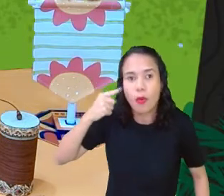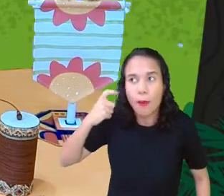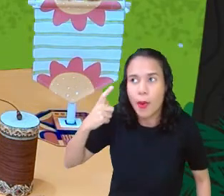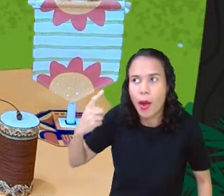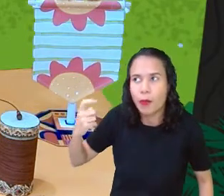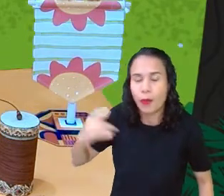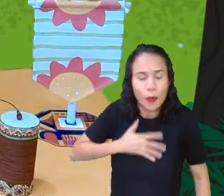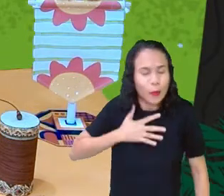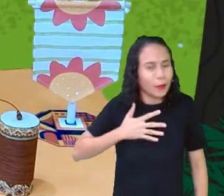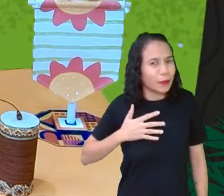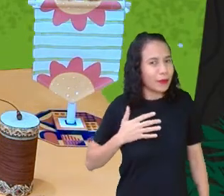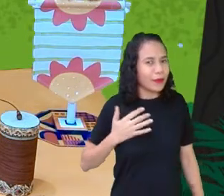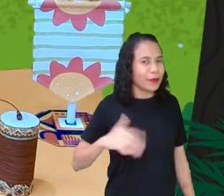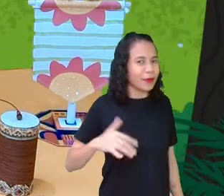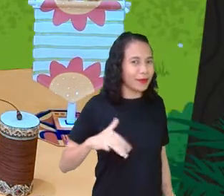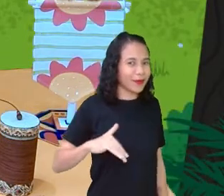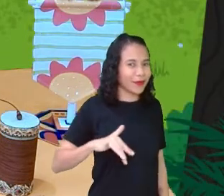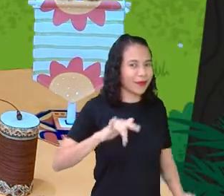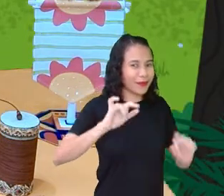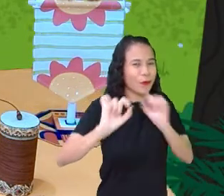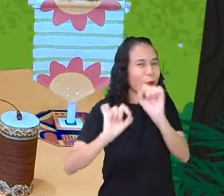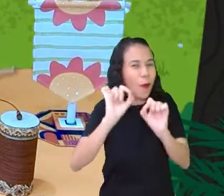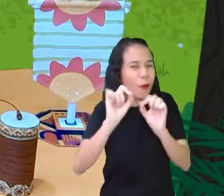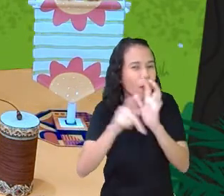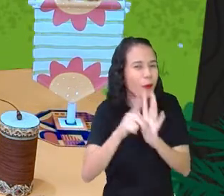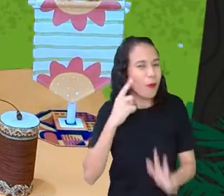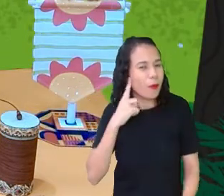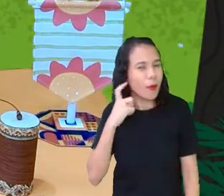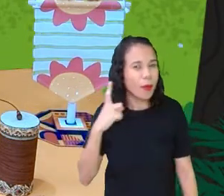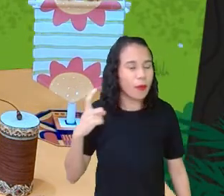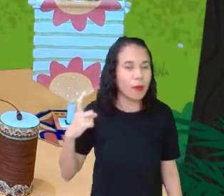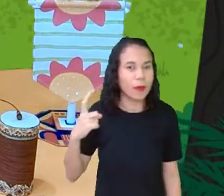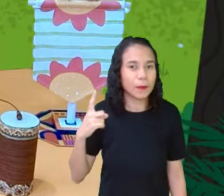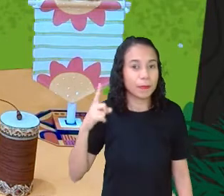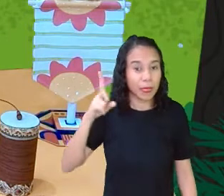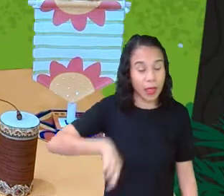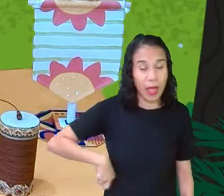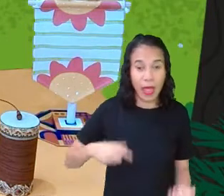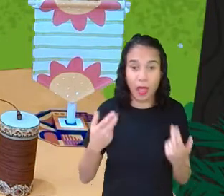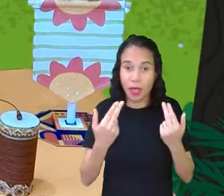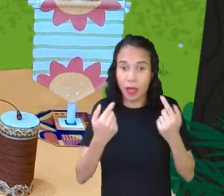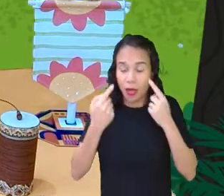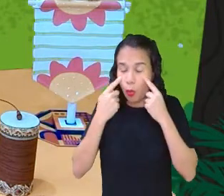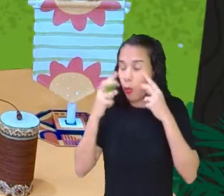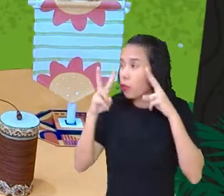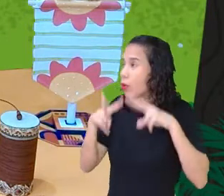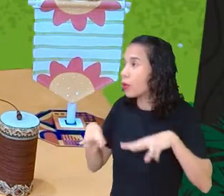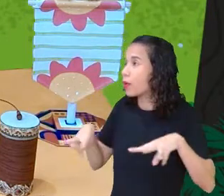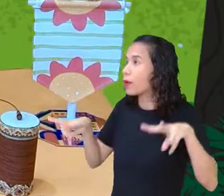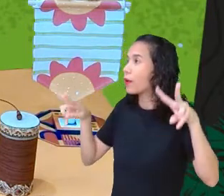deixou impressionado. Sabe qual era o som? Era esse som aqui, ó.